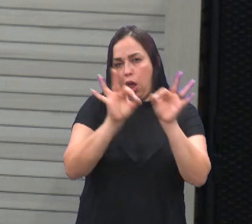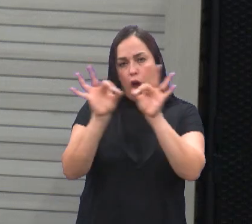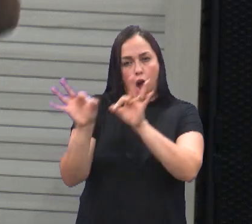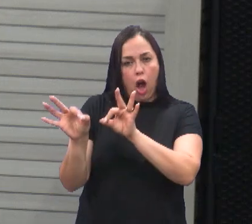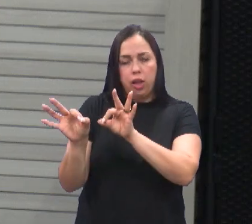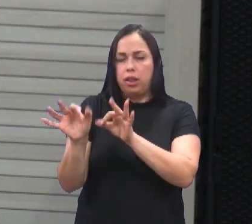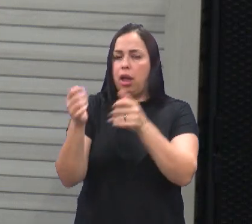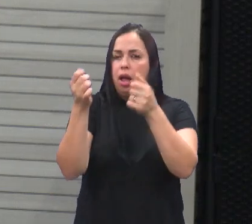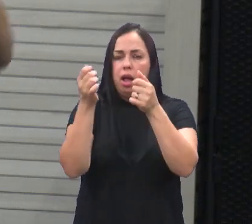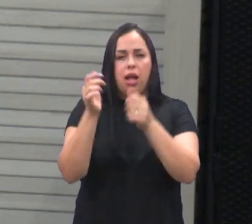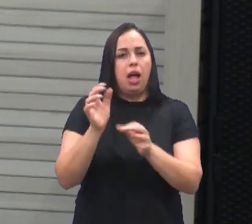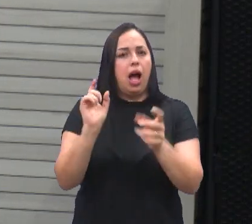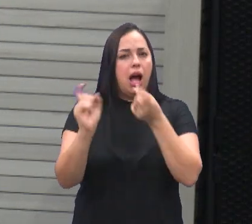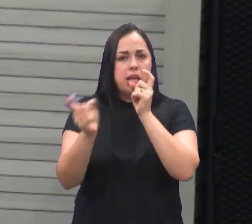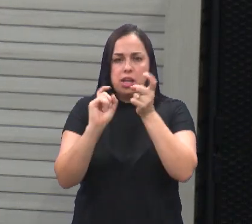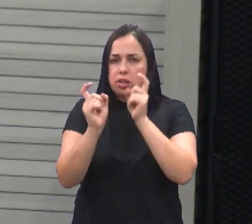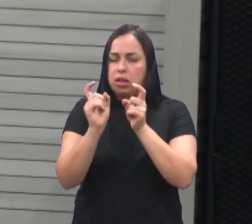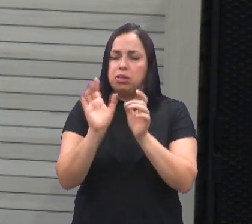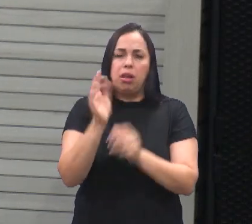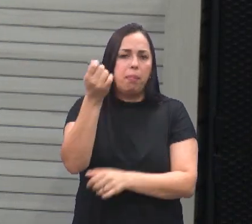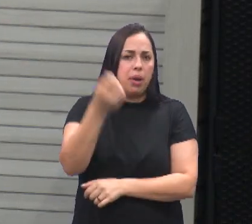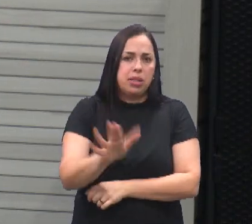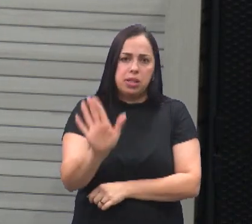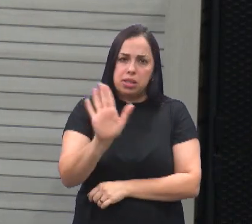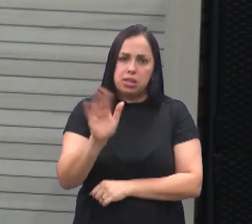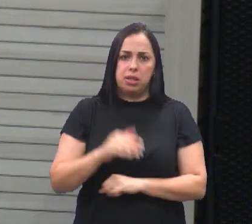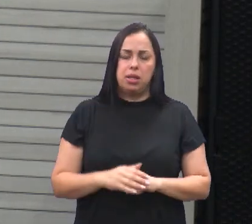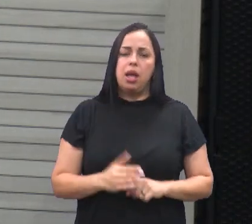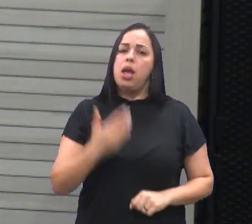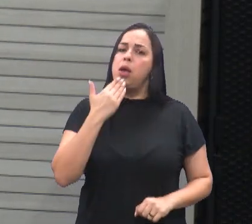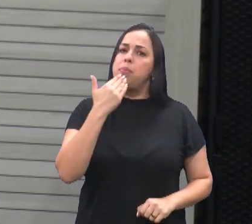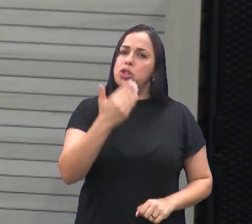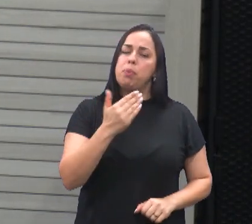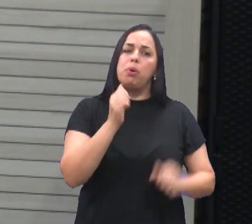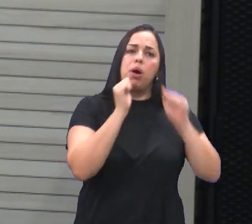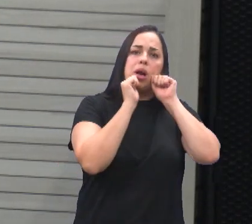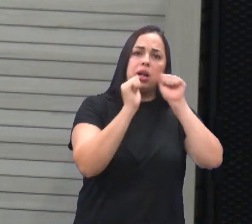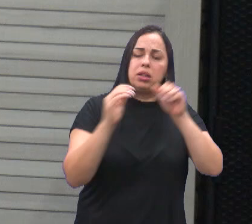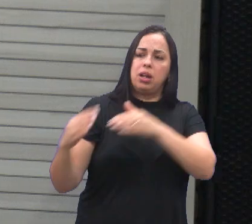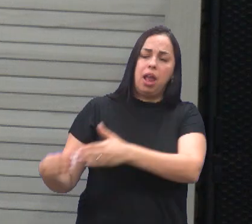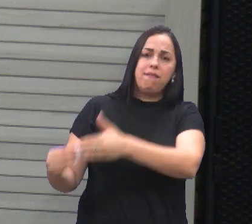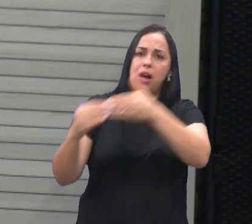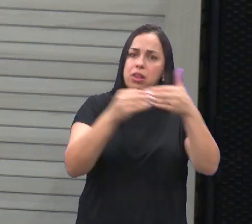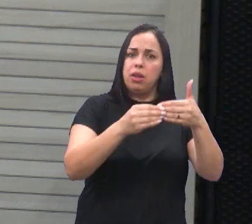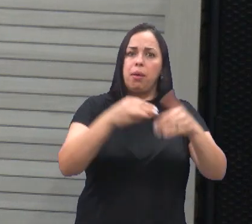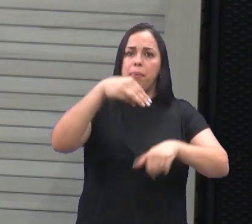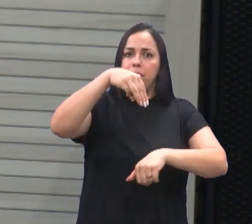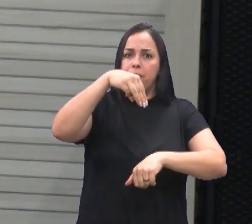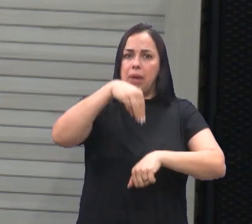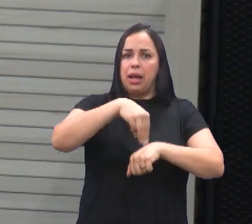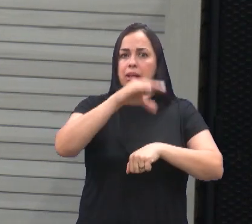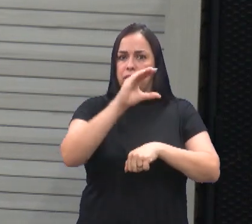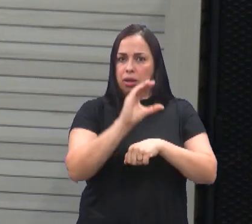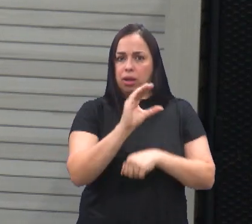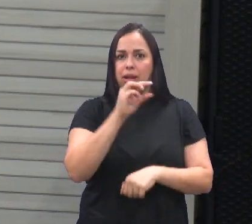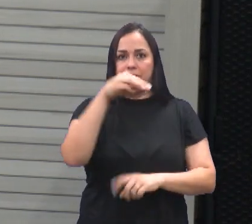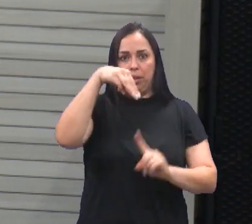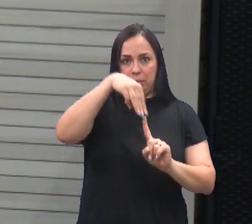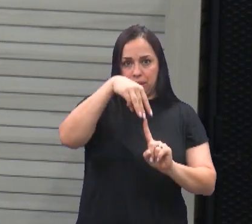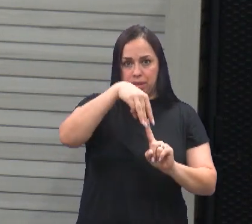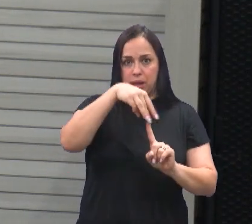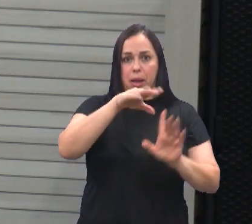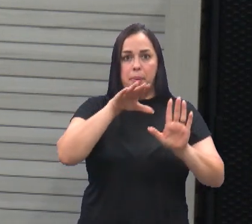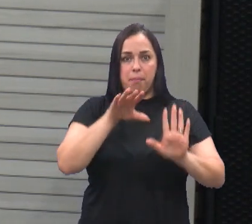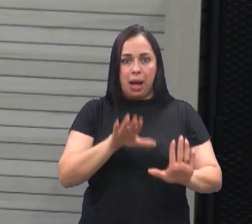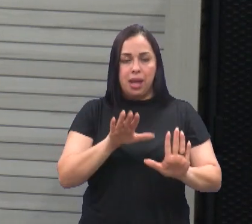lógico, nem dos casos. Ou eu pedi meu assessor levar eles no McDonald's, então eles vieram. Mas eu acho importante o relato